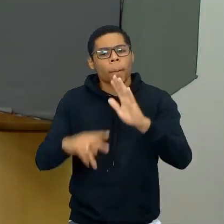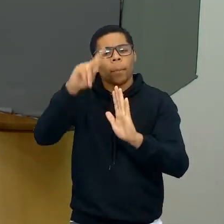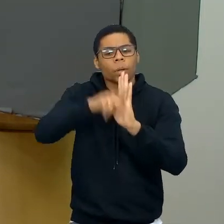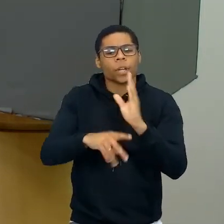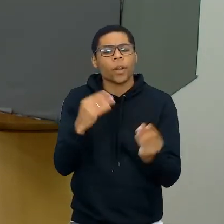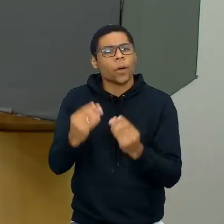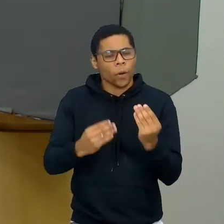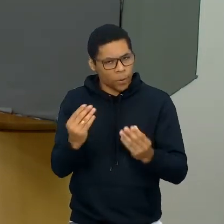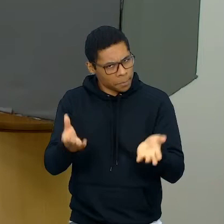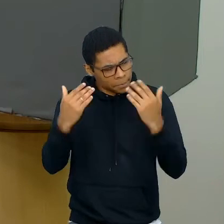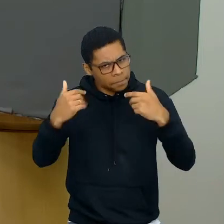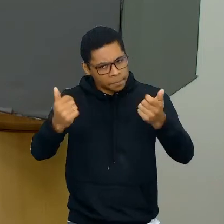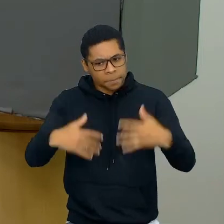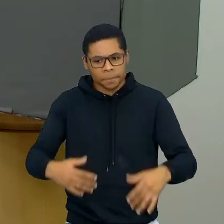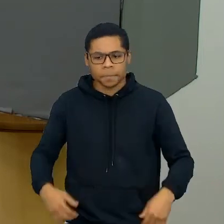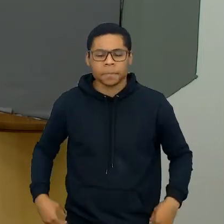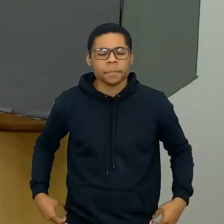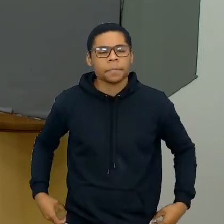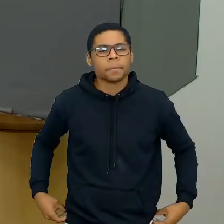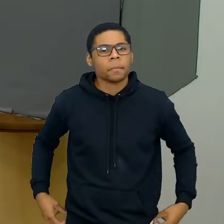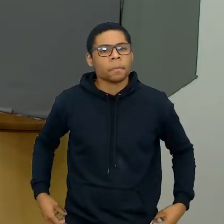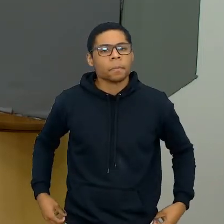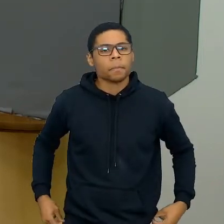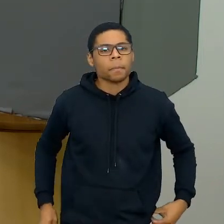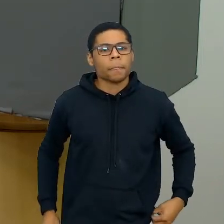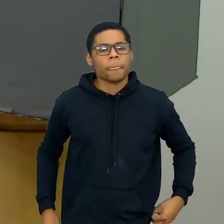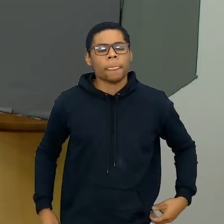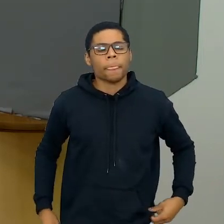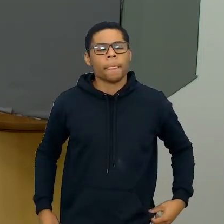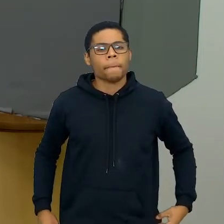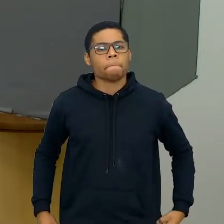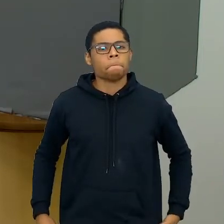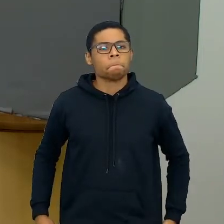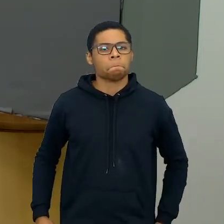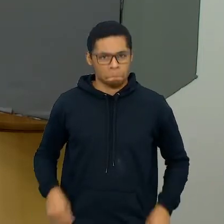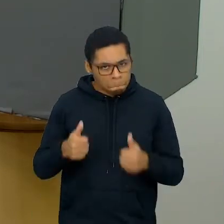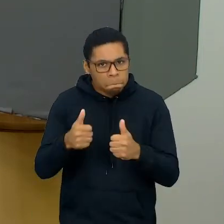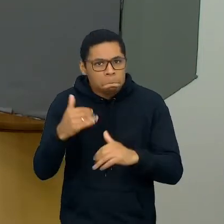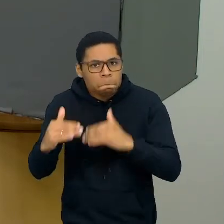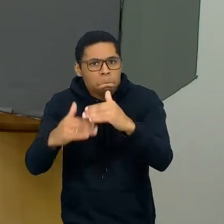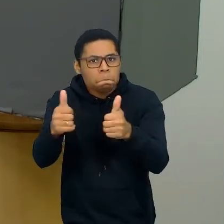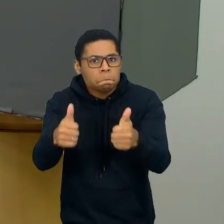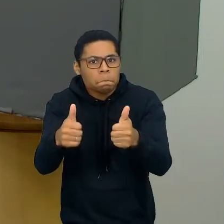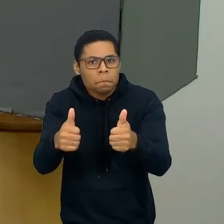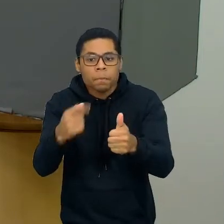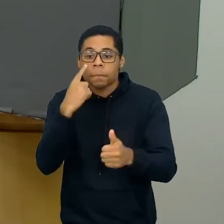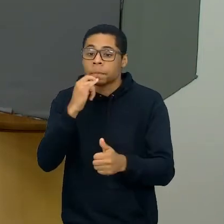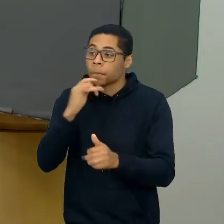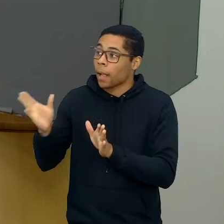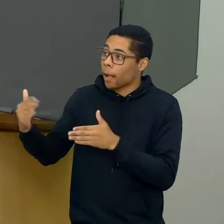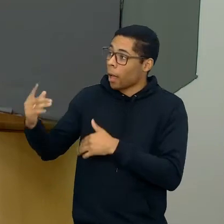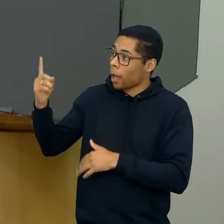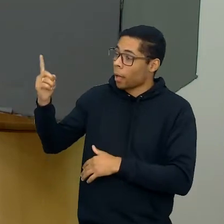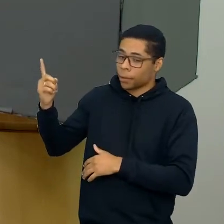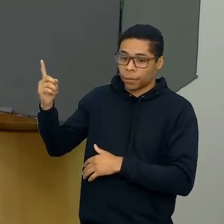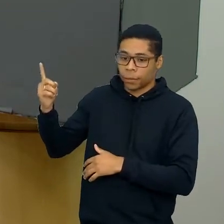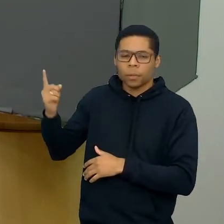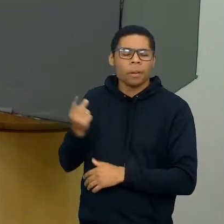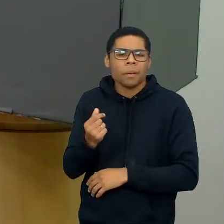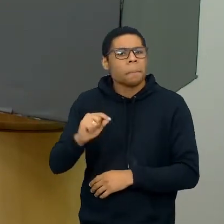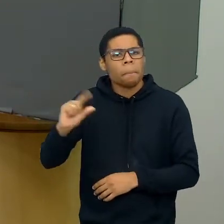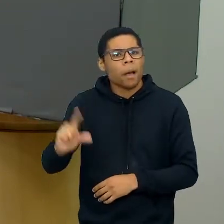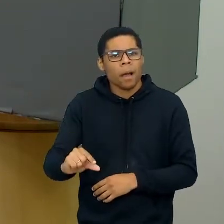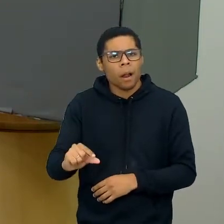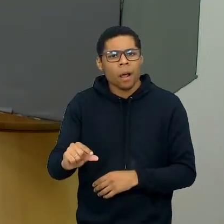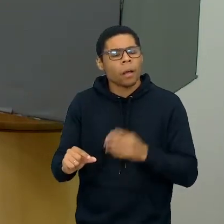falo aqui, ó, como é que está o seu projeto, hein? Está avançando com esse projeto? Olha, uma caixa de papelão, material de baixo custo, a